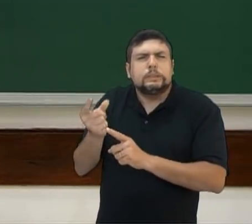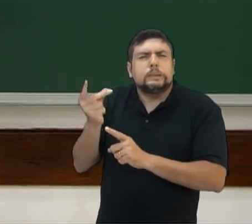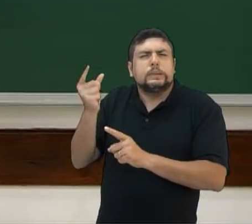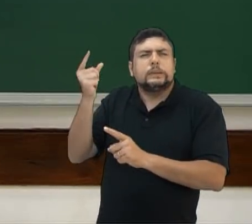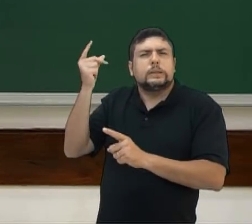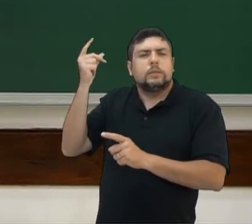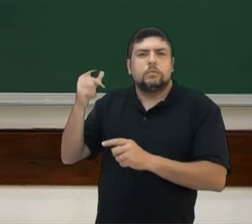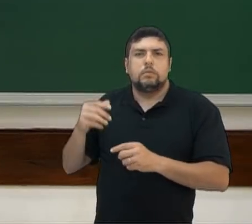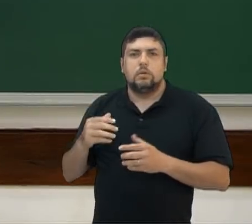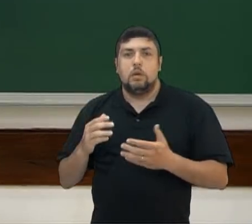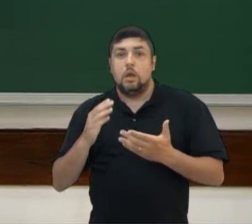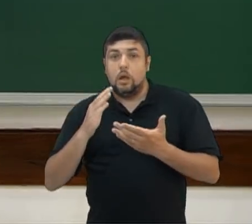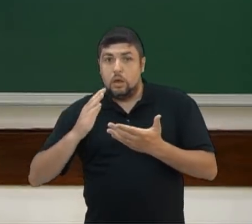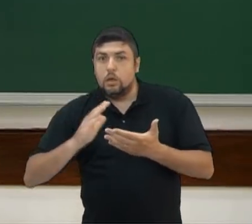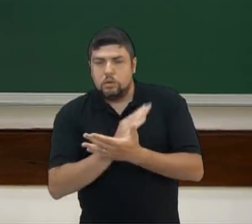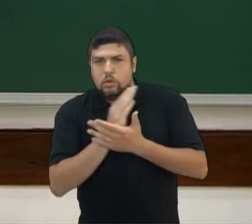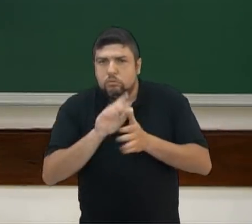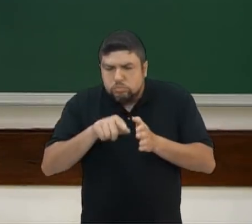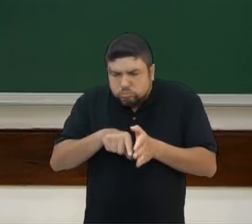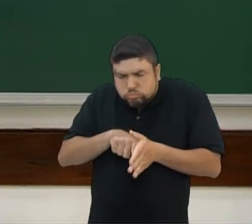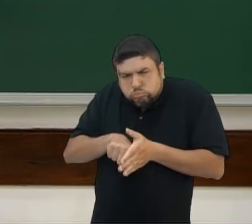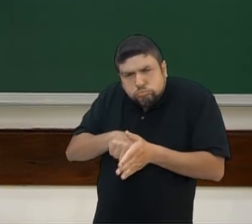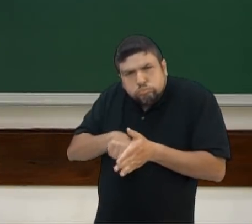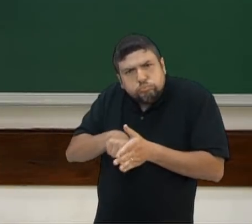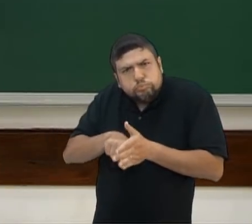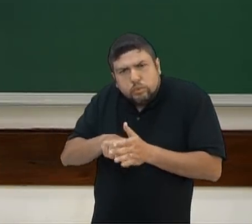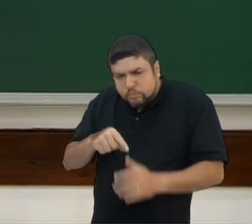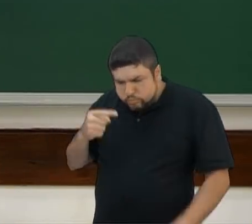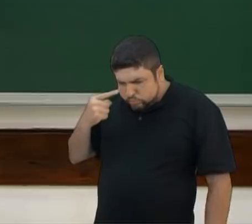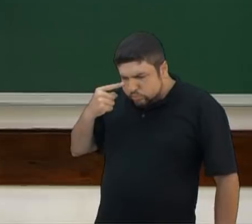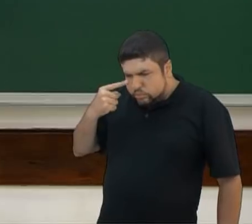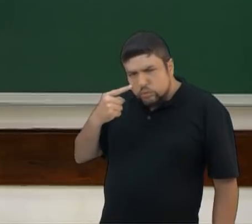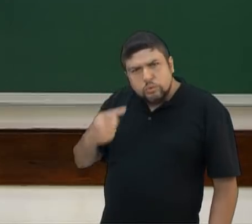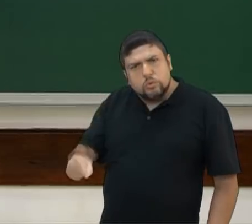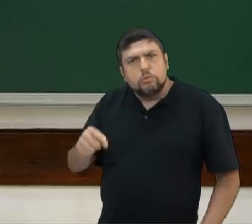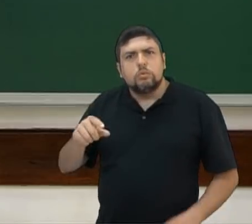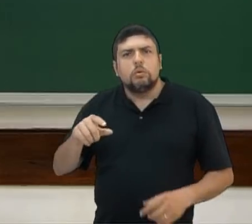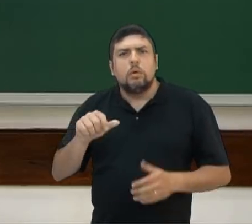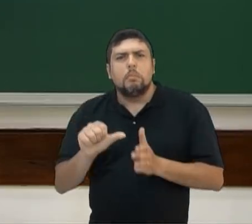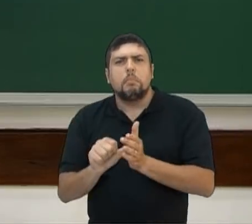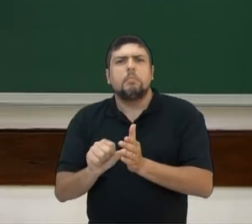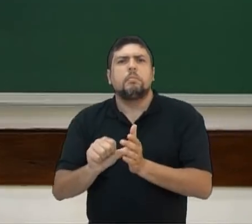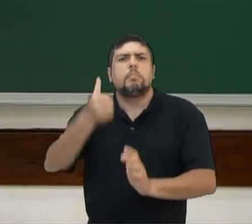alguns historiadores da religião dizem que pode ter sido o primeiro símbolo cristão.